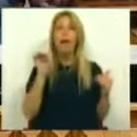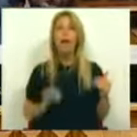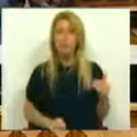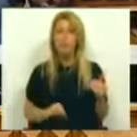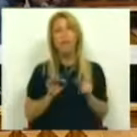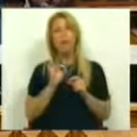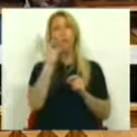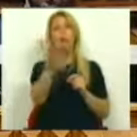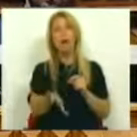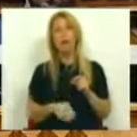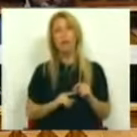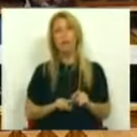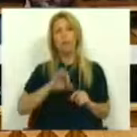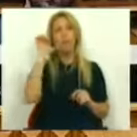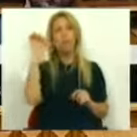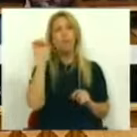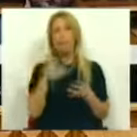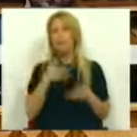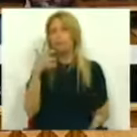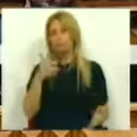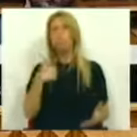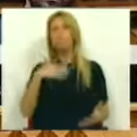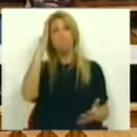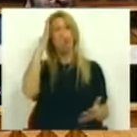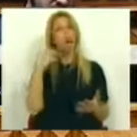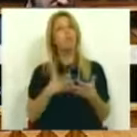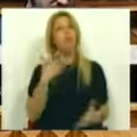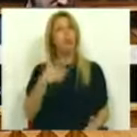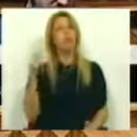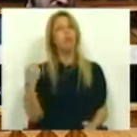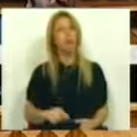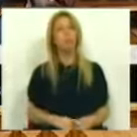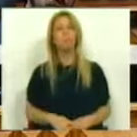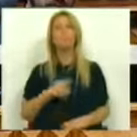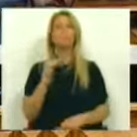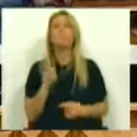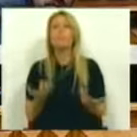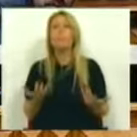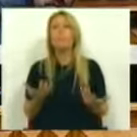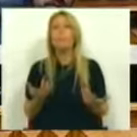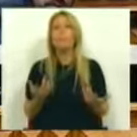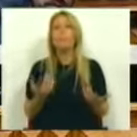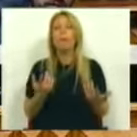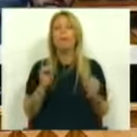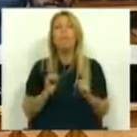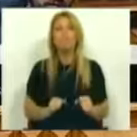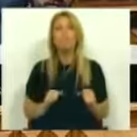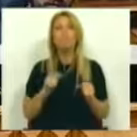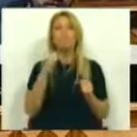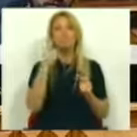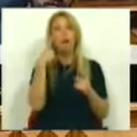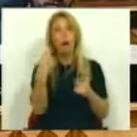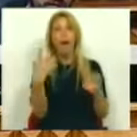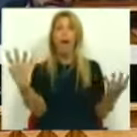uma nota que ainda não foi enfatizada e que julgo que é relevante. Qual seja a de anotar que é crescente